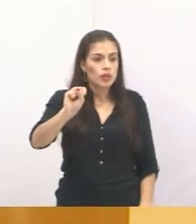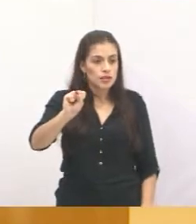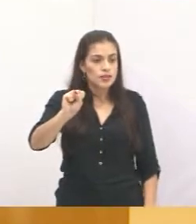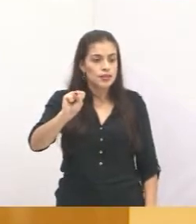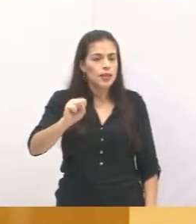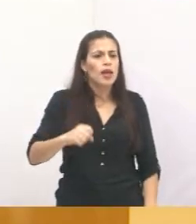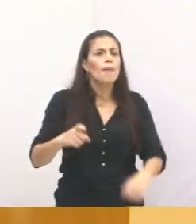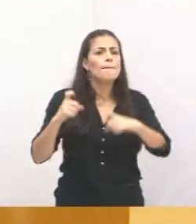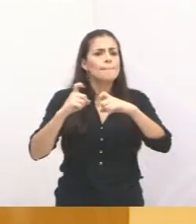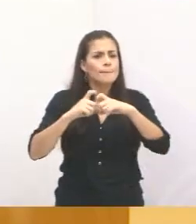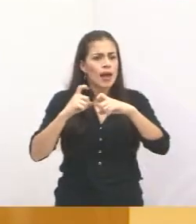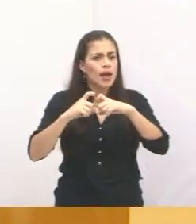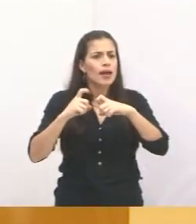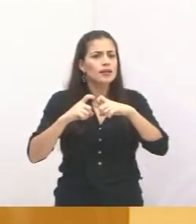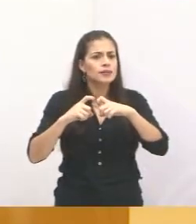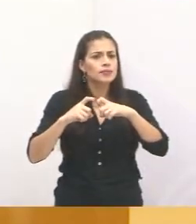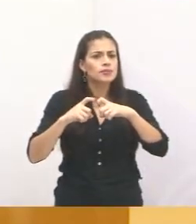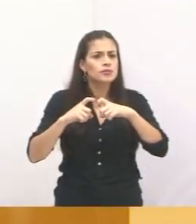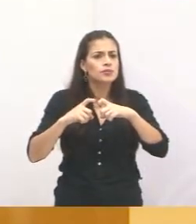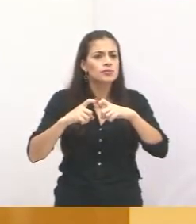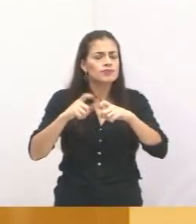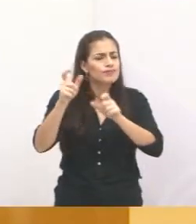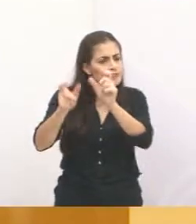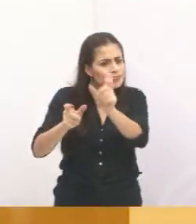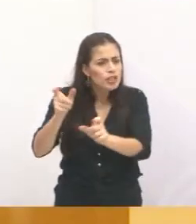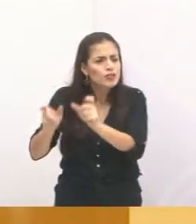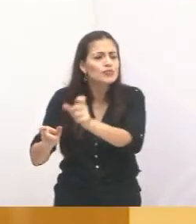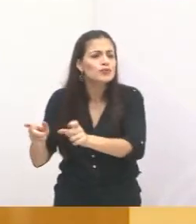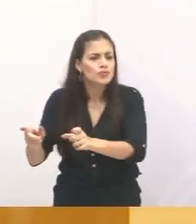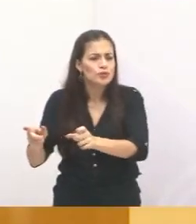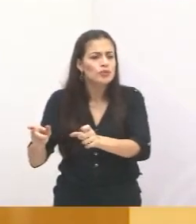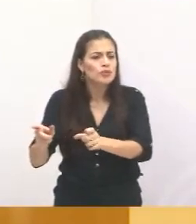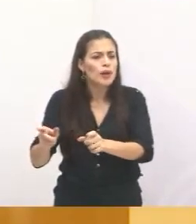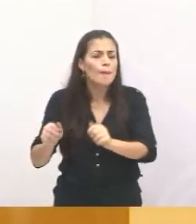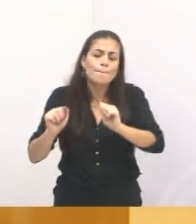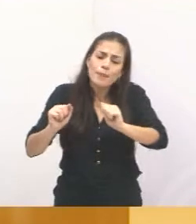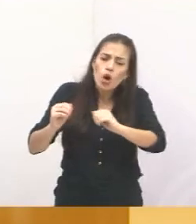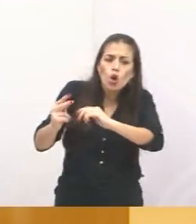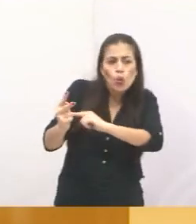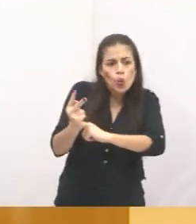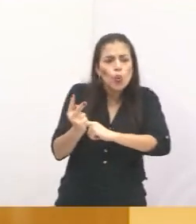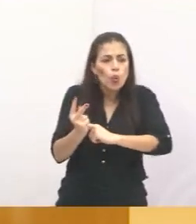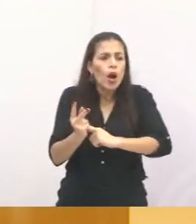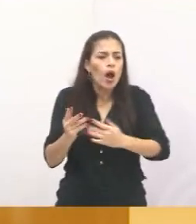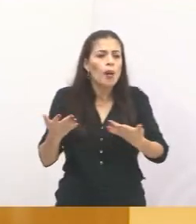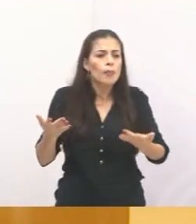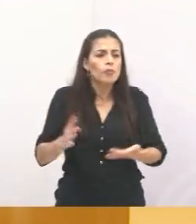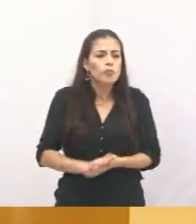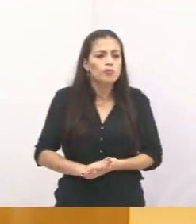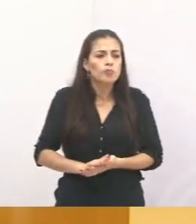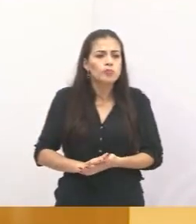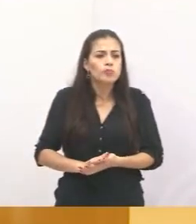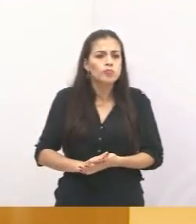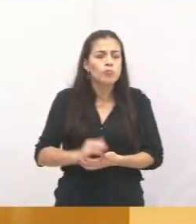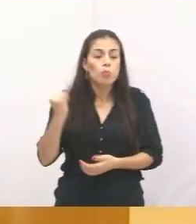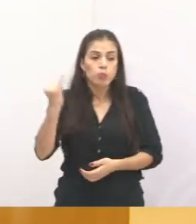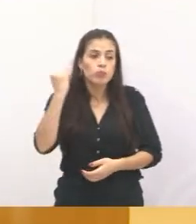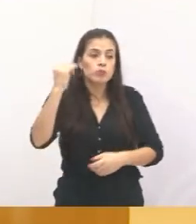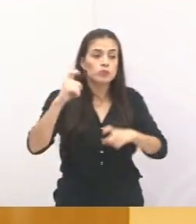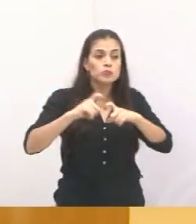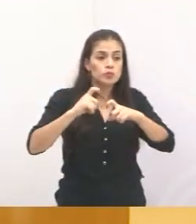muitas pessoas que estão me ouvindo devem ter sido cuidadas por ele, né? Um notável médico na cidade. E o